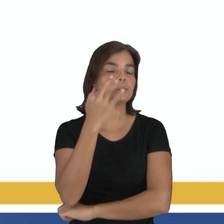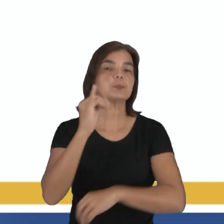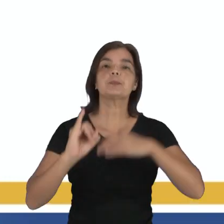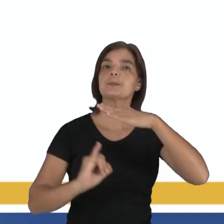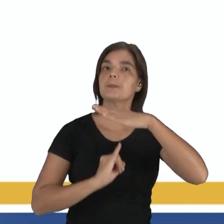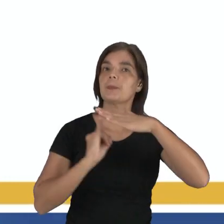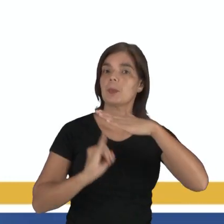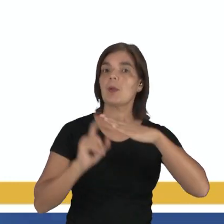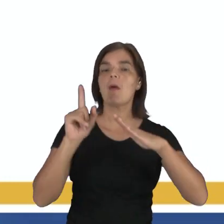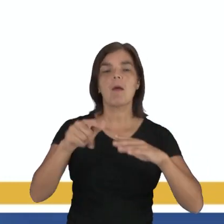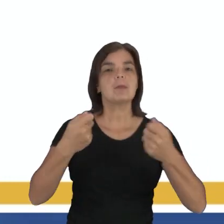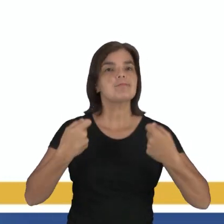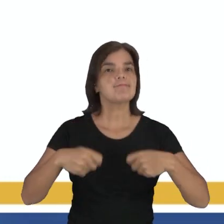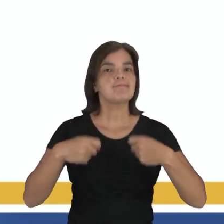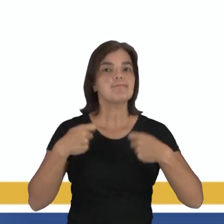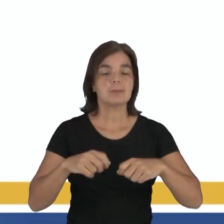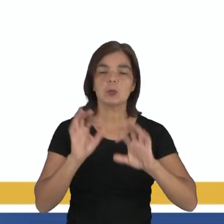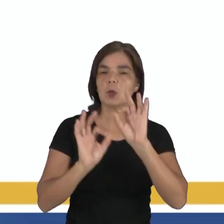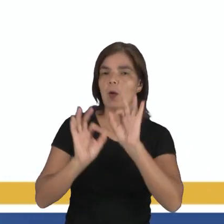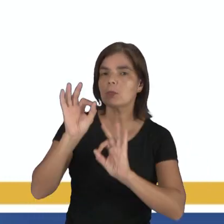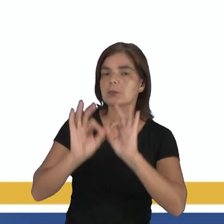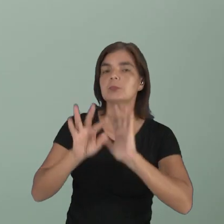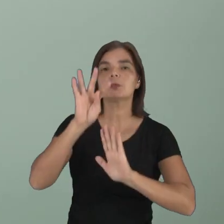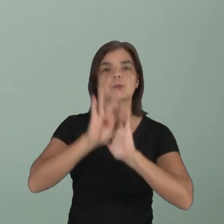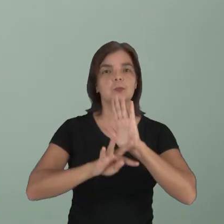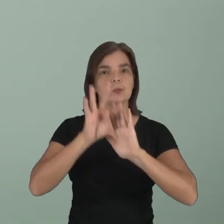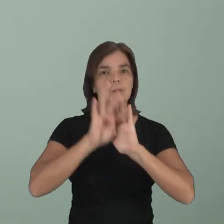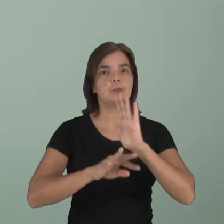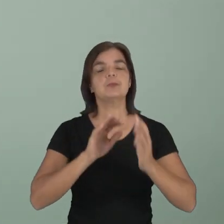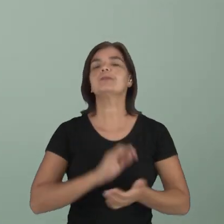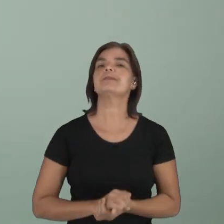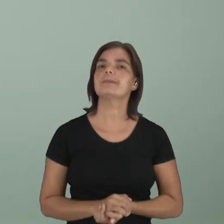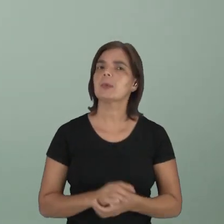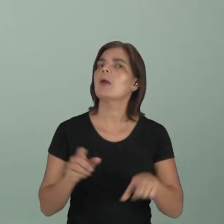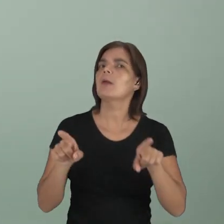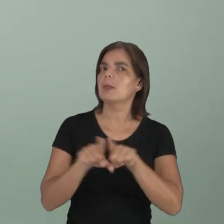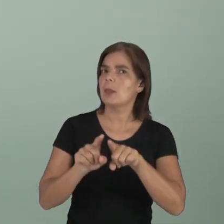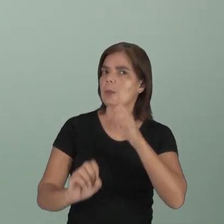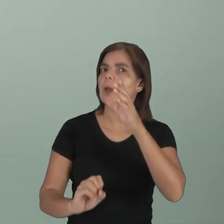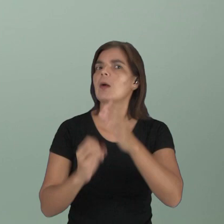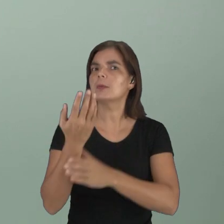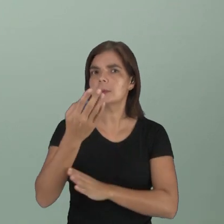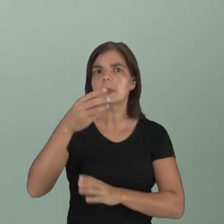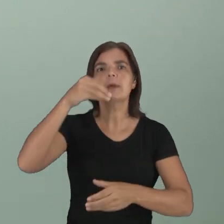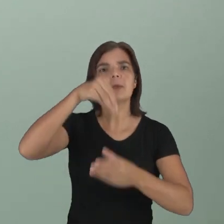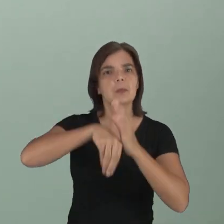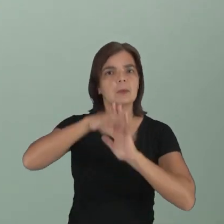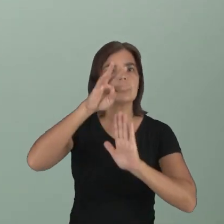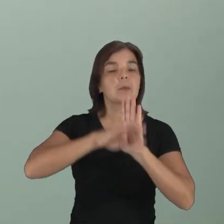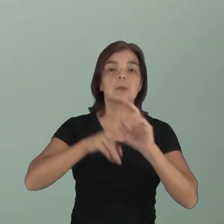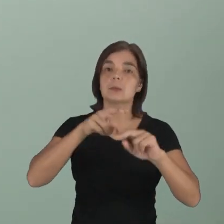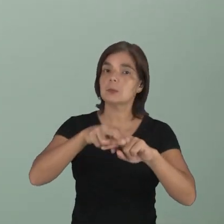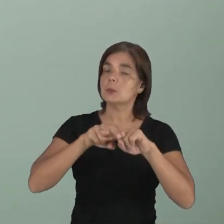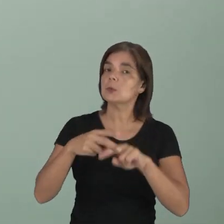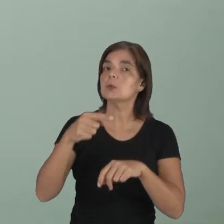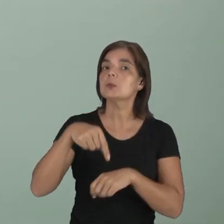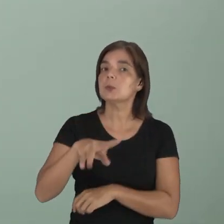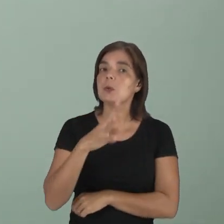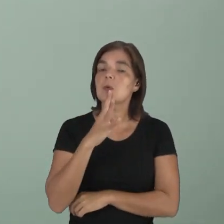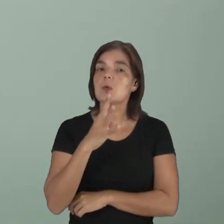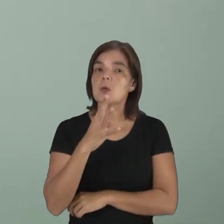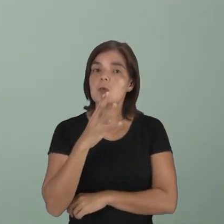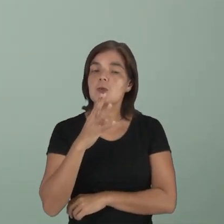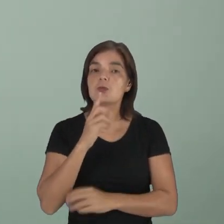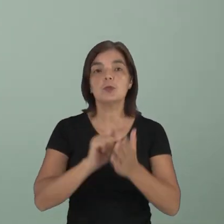linguagem informal, que ela é necessária na construção de textos. E isso também ocorre nos textos. Por isso que nós